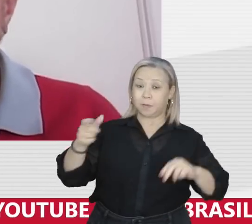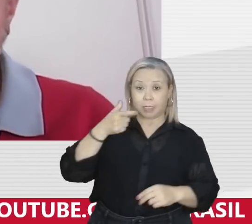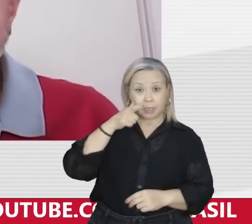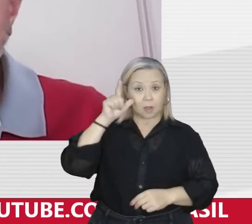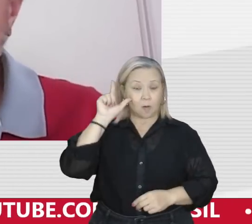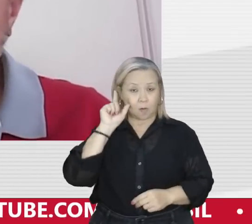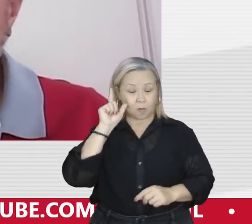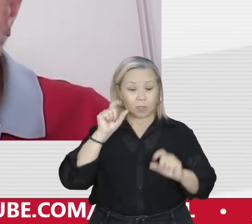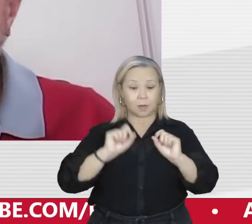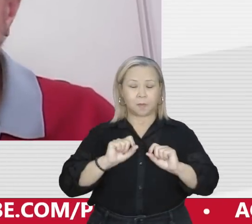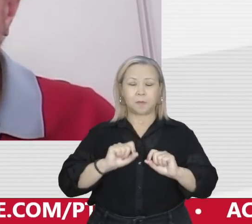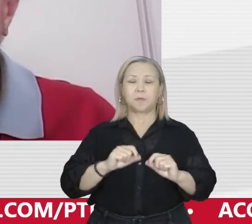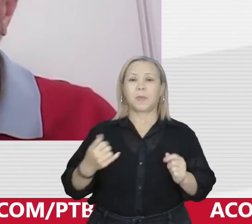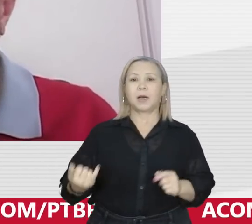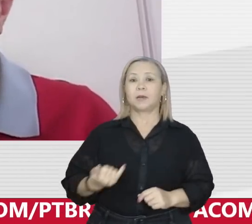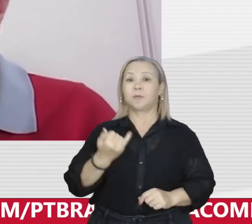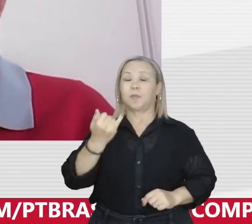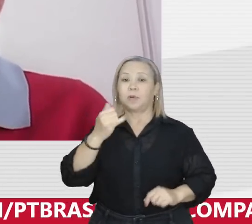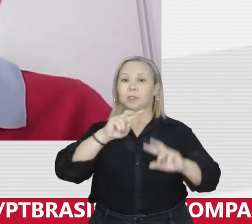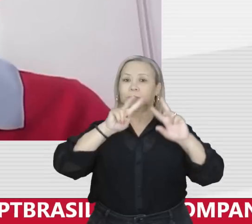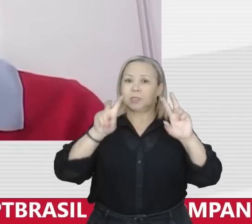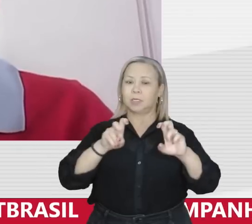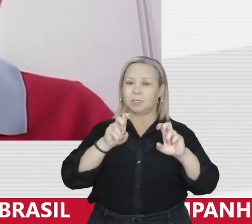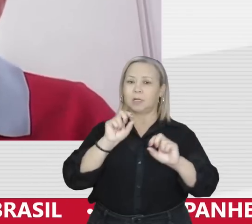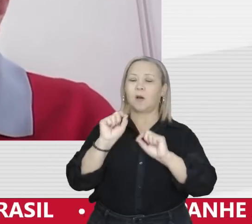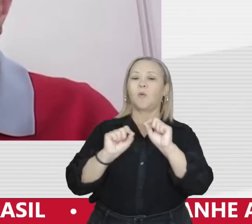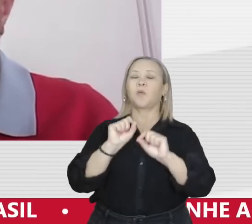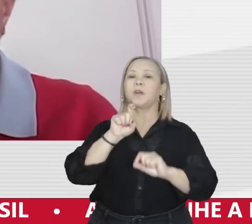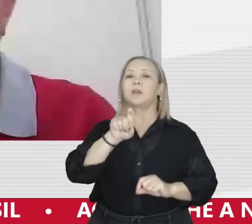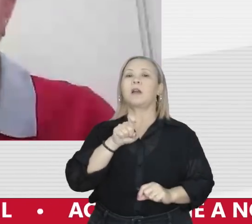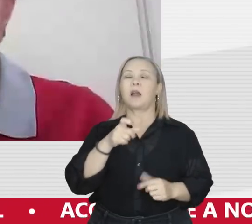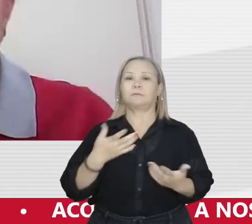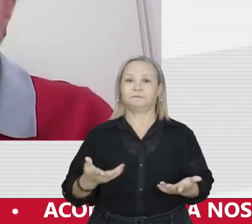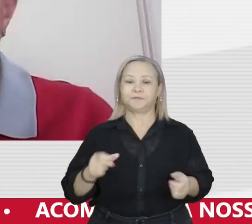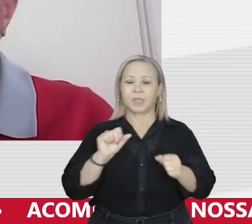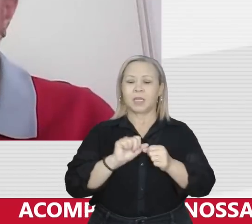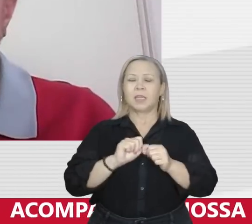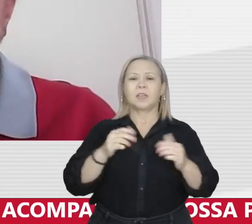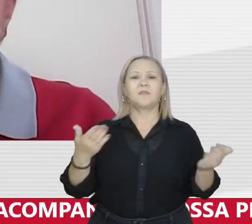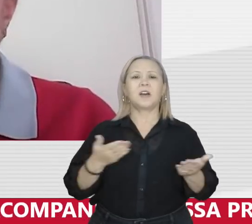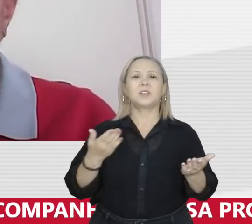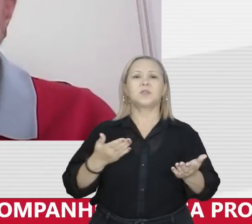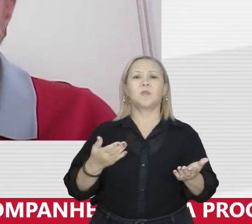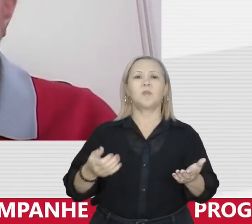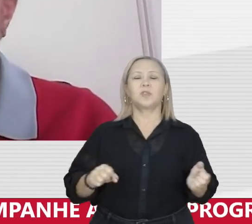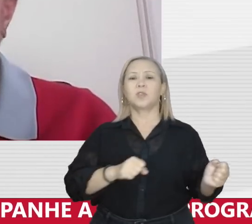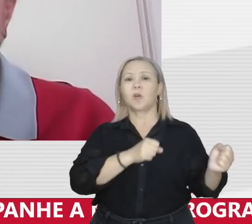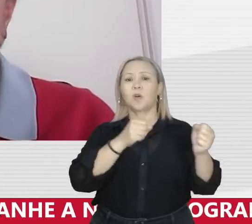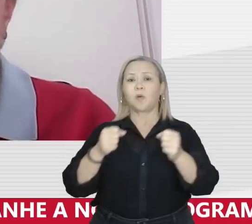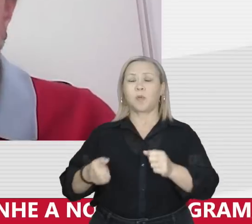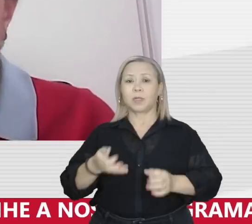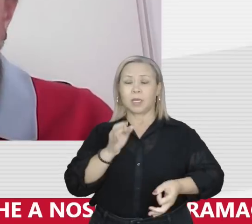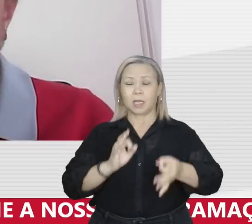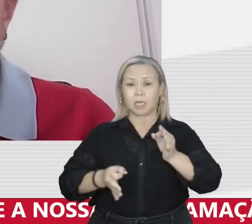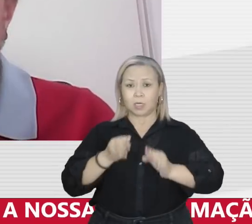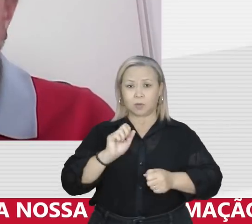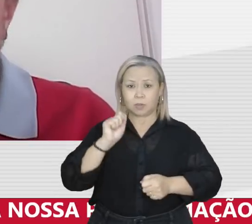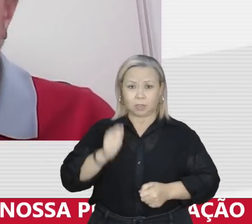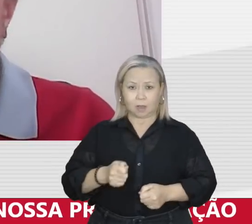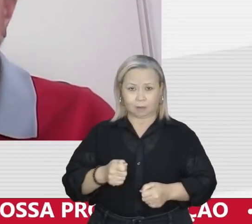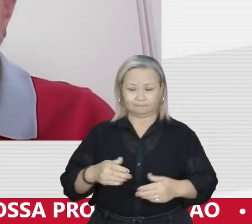Mas a grande questão que se coloca é o seguinte: o que faz hoje o Poder Judiciário diante de um presidente que descumpre a